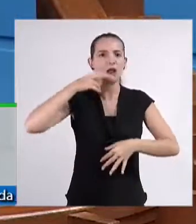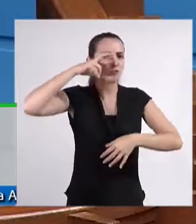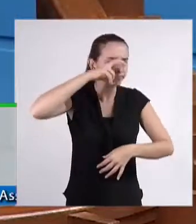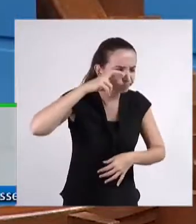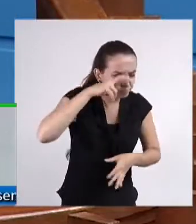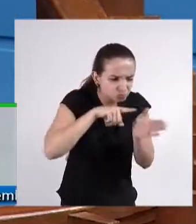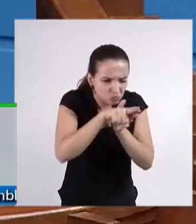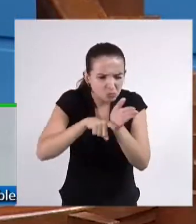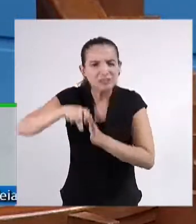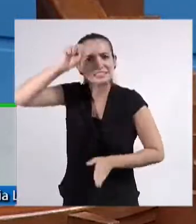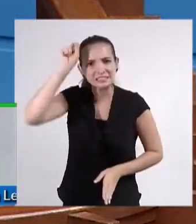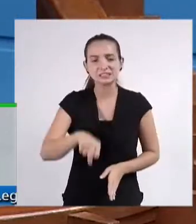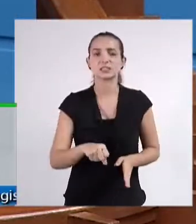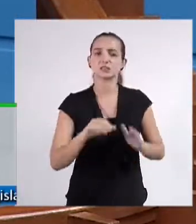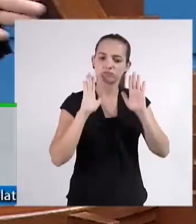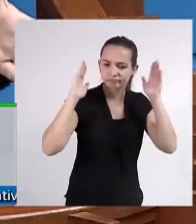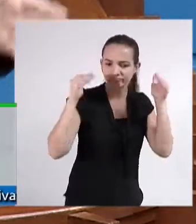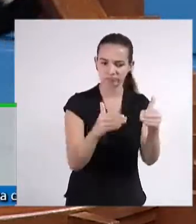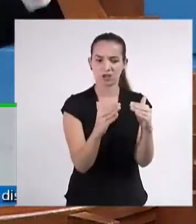bispos.